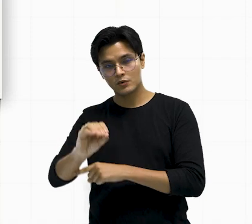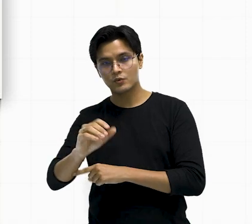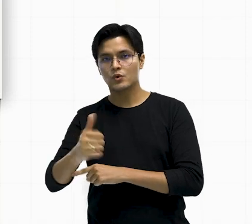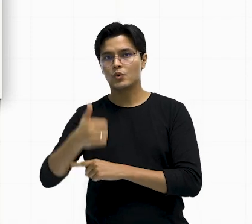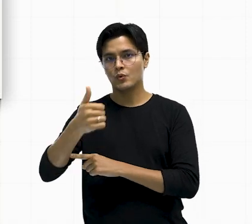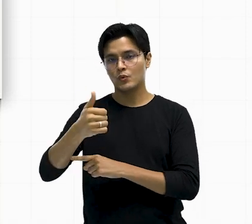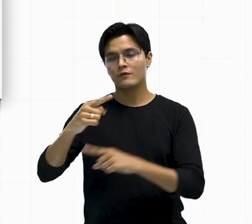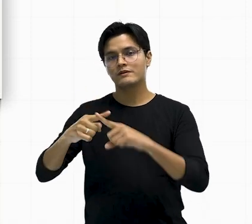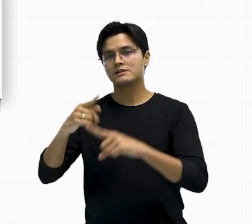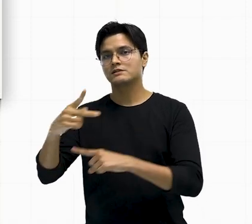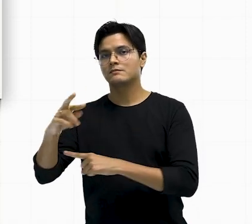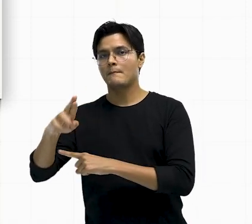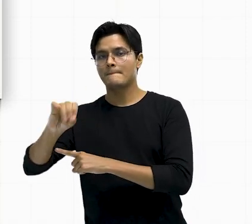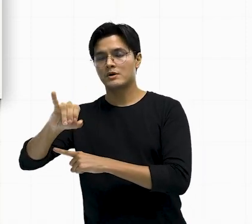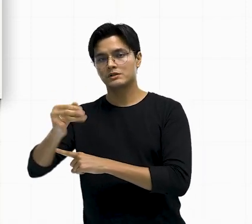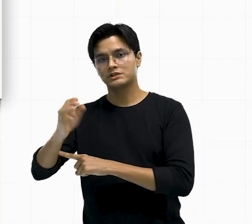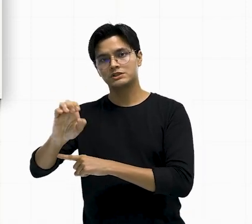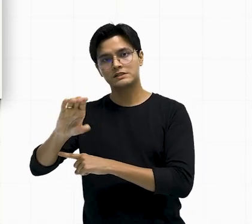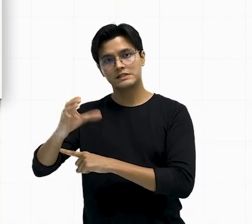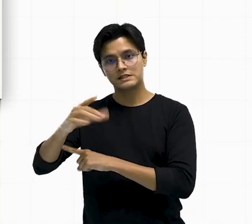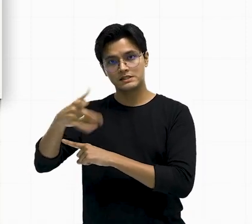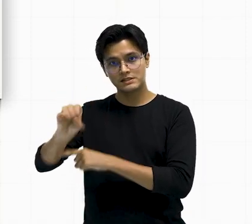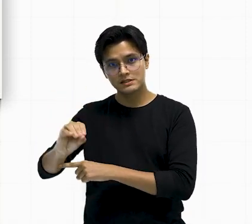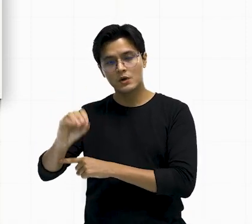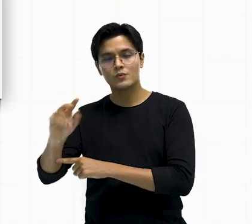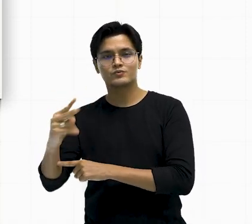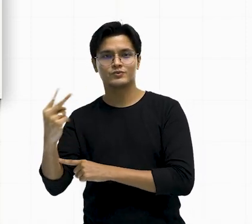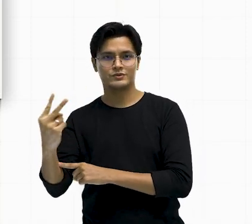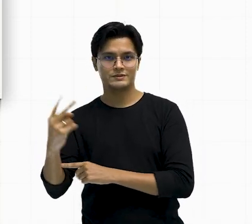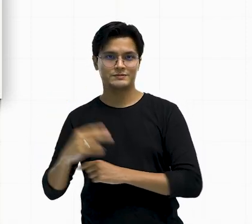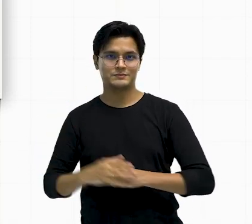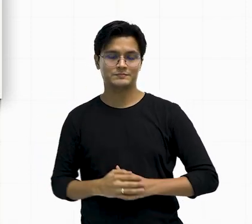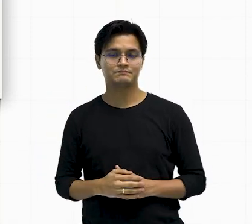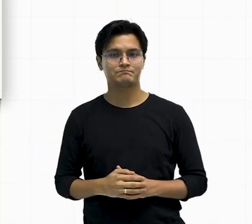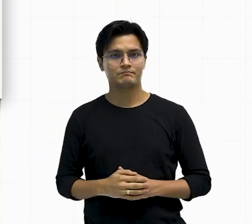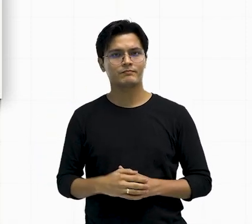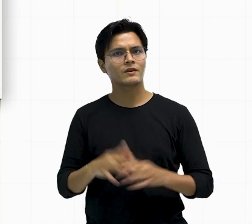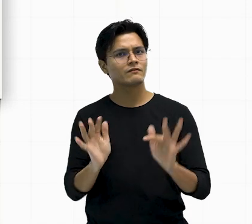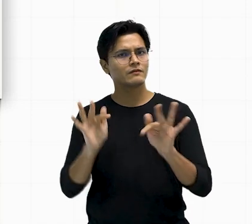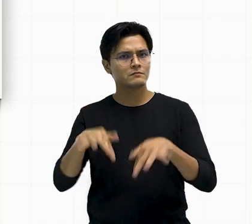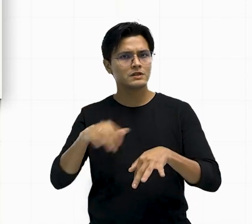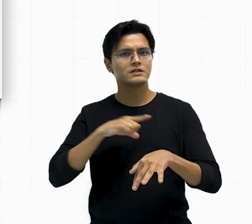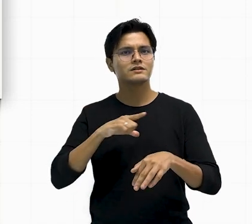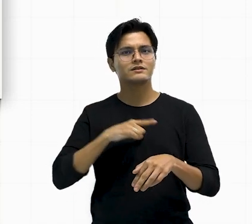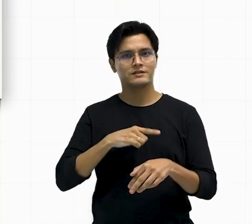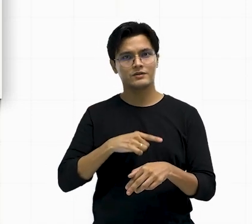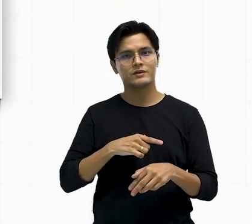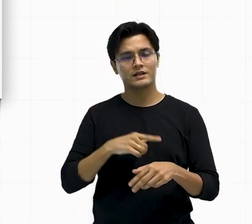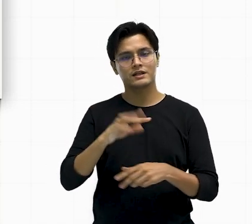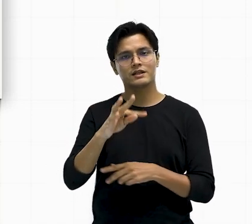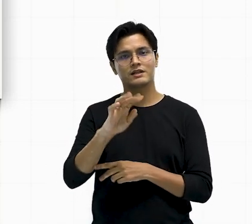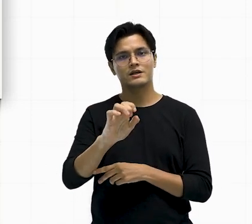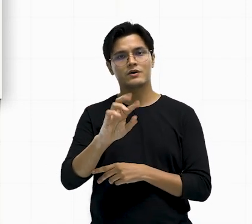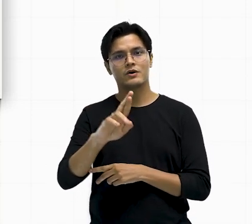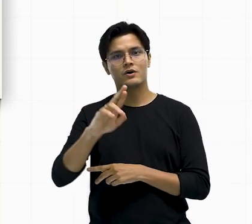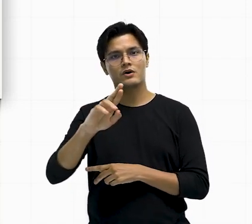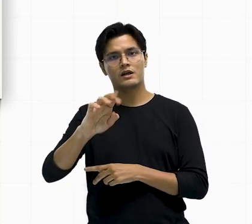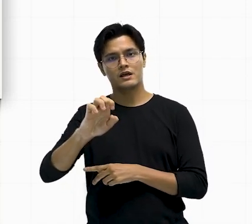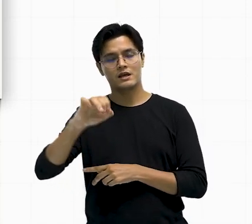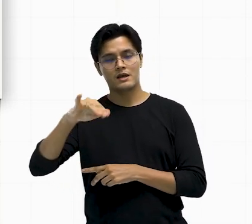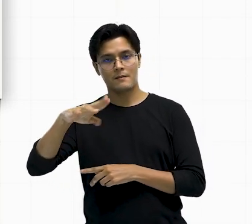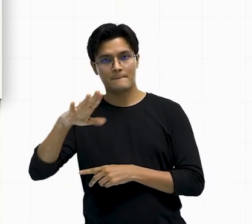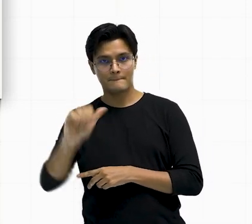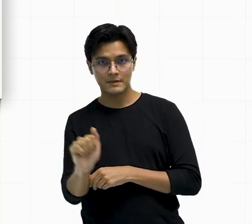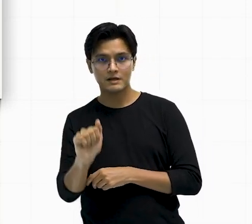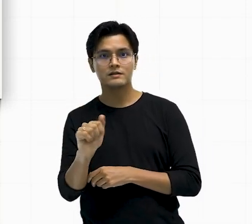1 e a projeção 2. E, finalmente, nós temos aqui o nosso Teorema de Pitágoras,